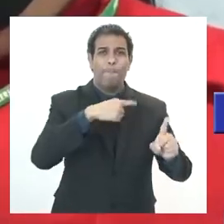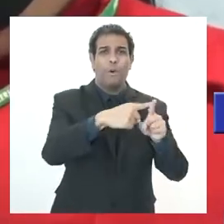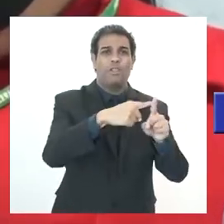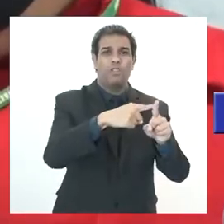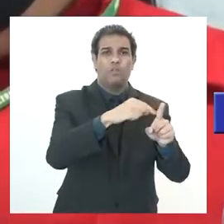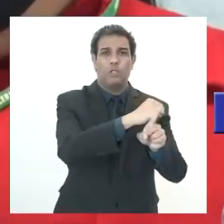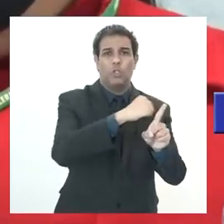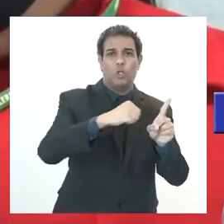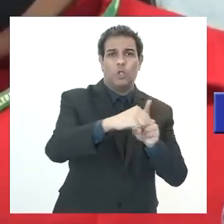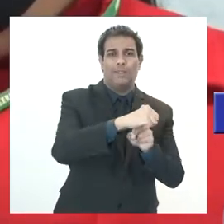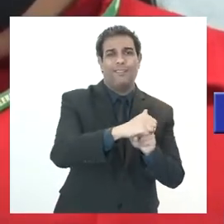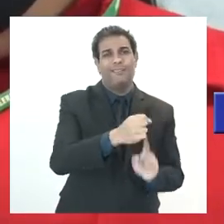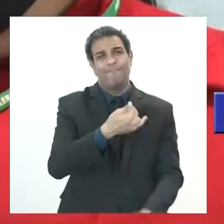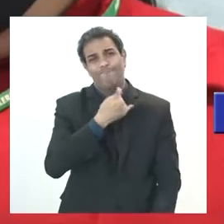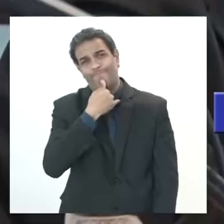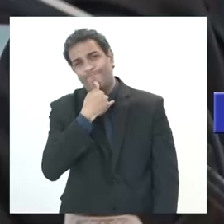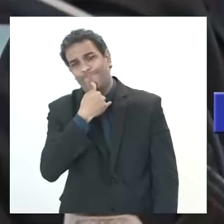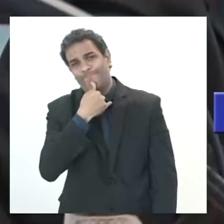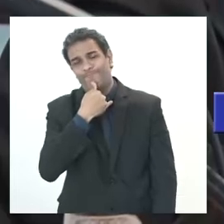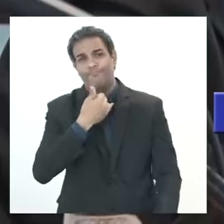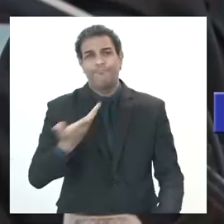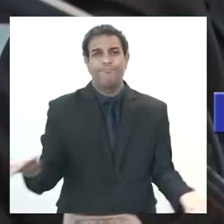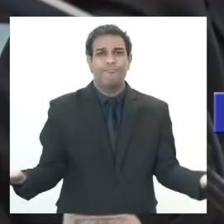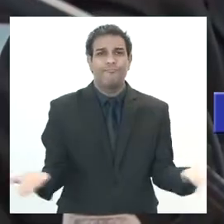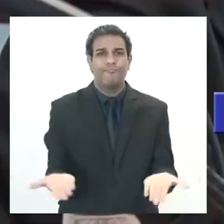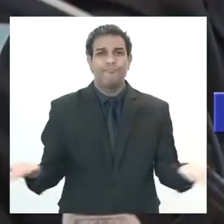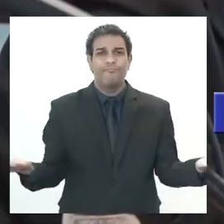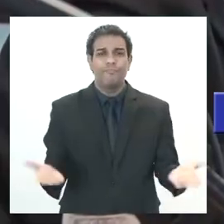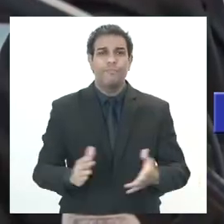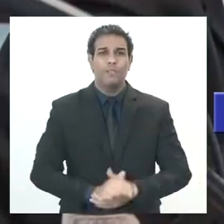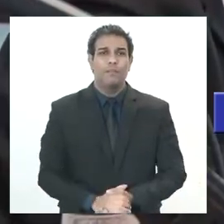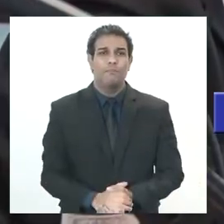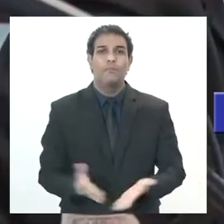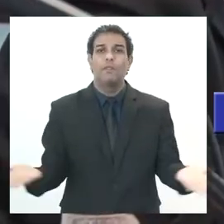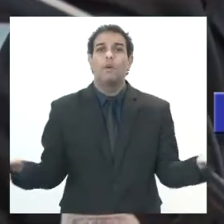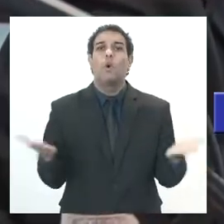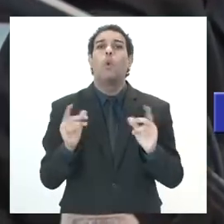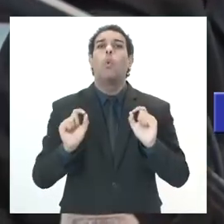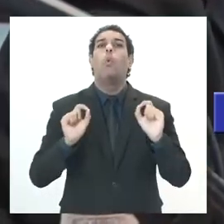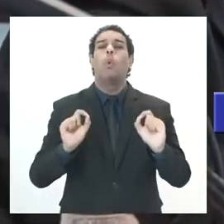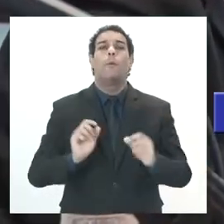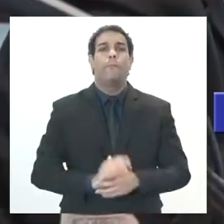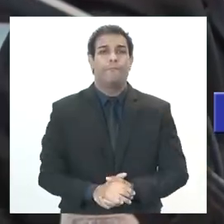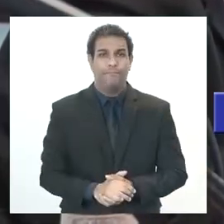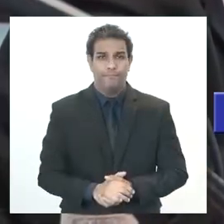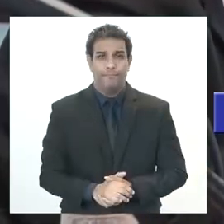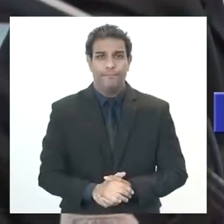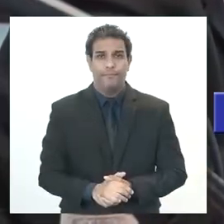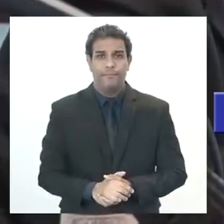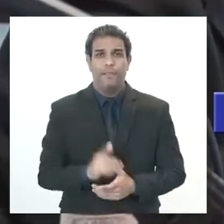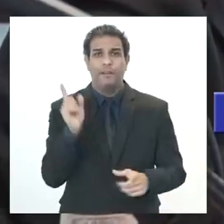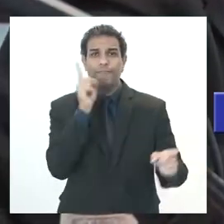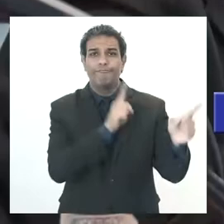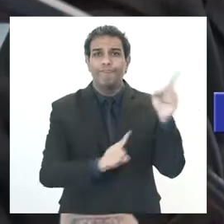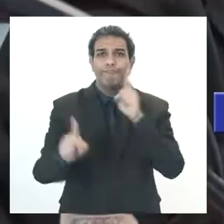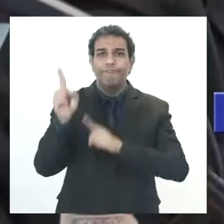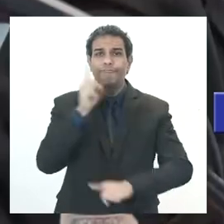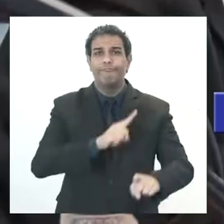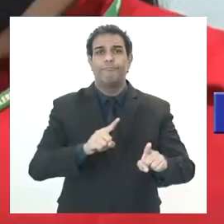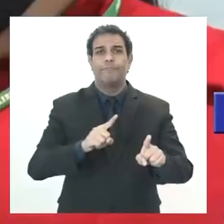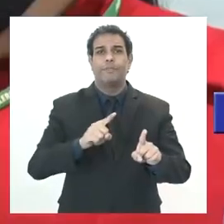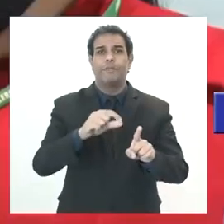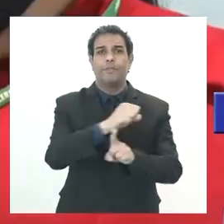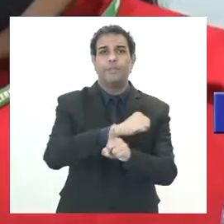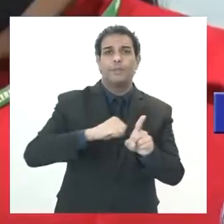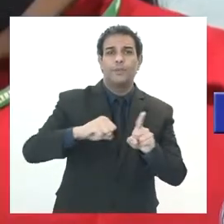e infelizmente o que estamos vivendo hoje é um desmonte dos serviços públicos